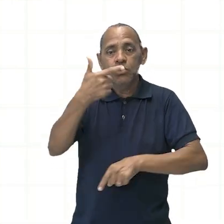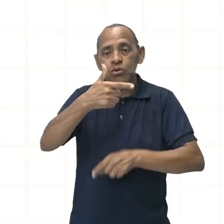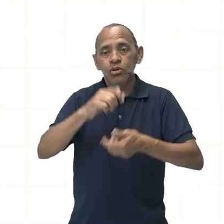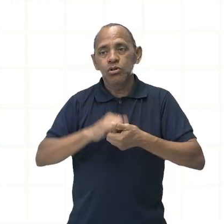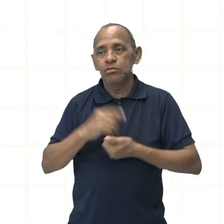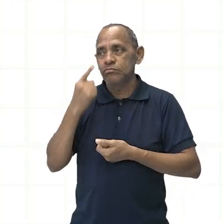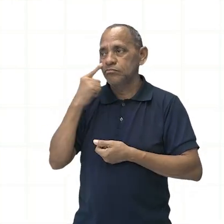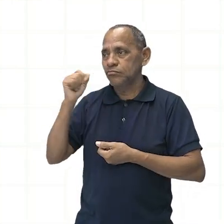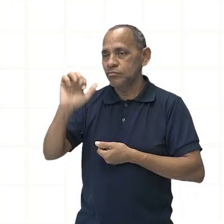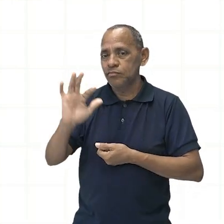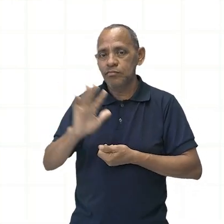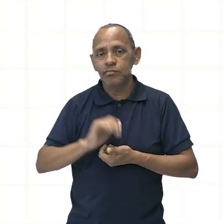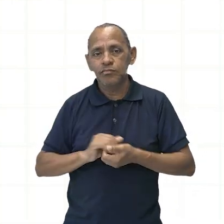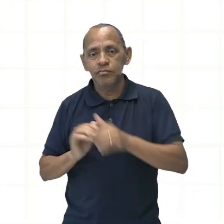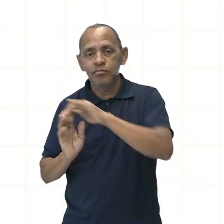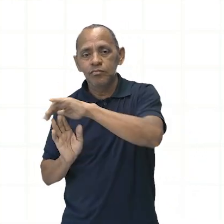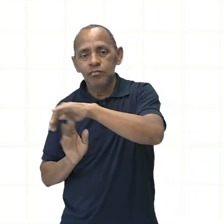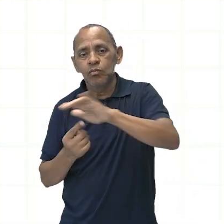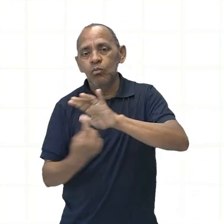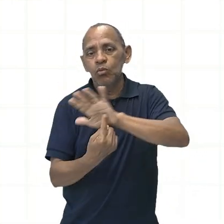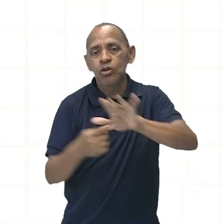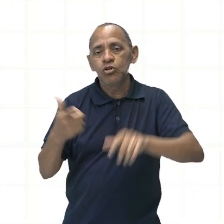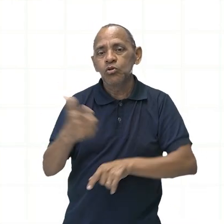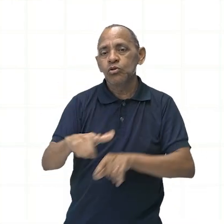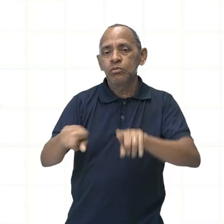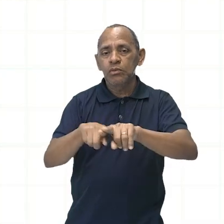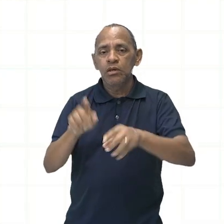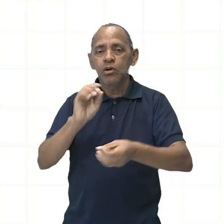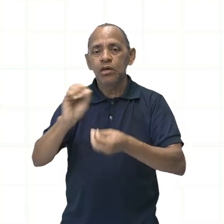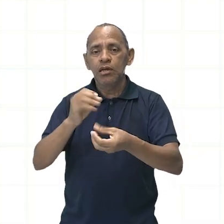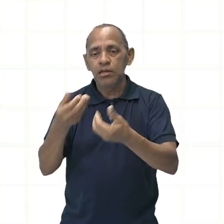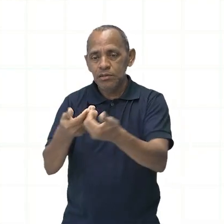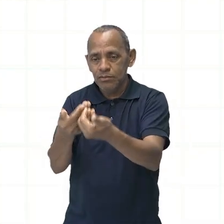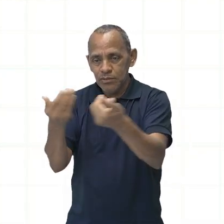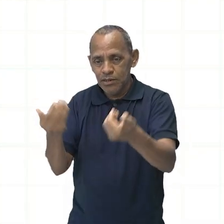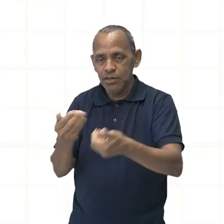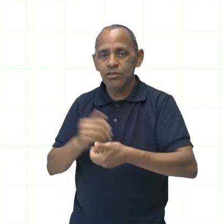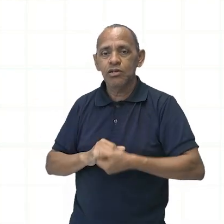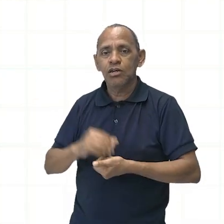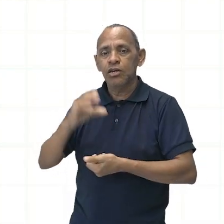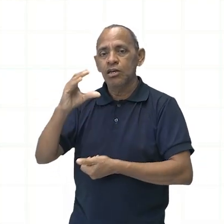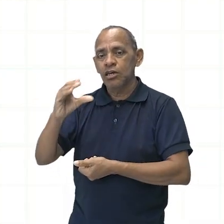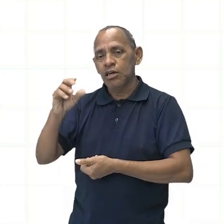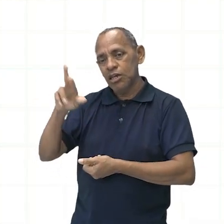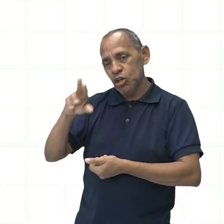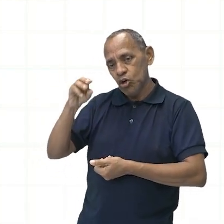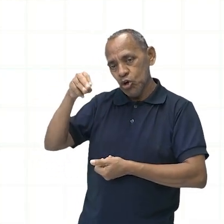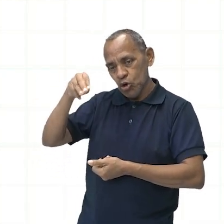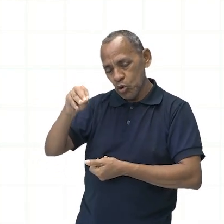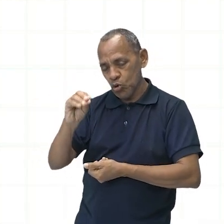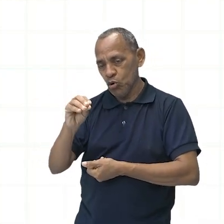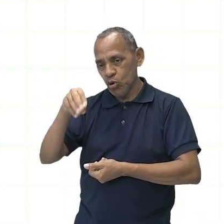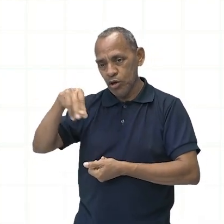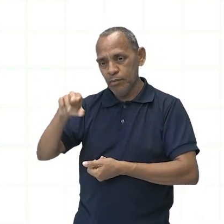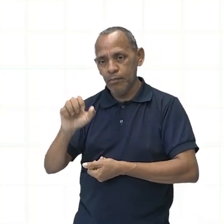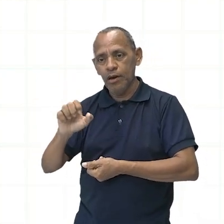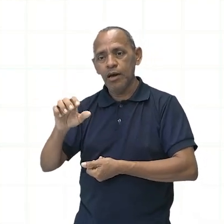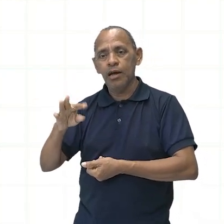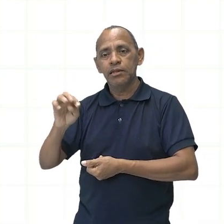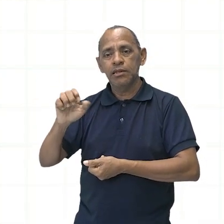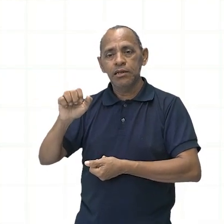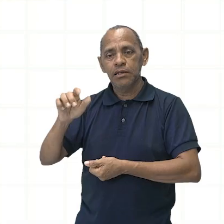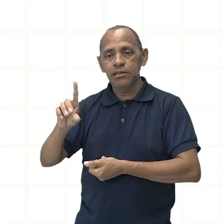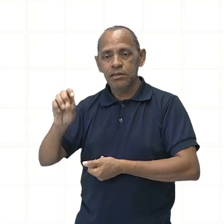eu vou enfatizar para vocês novamente, o que será separado aqui são as cromátides irmãs. O que são as cromátides irmãs?